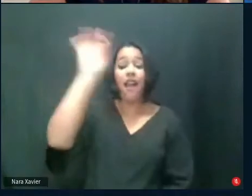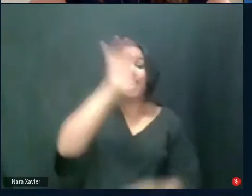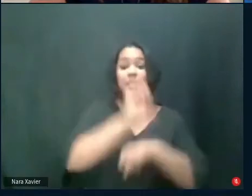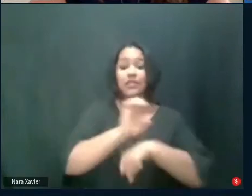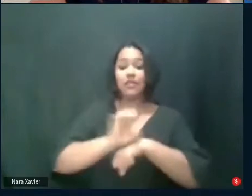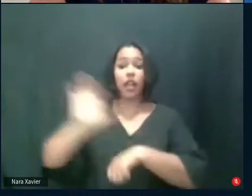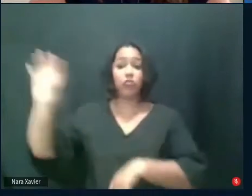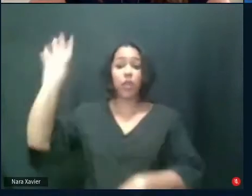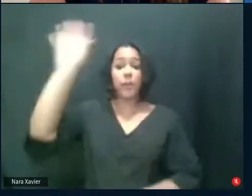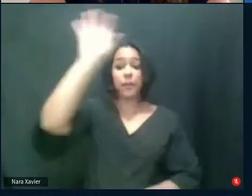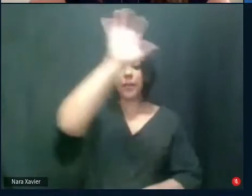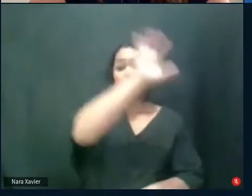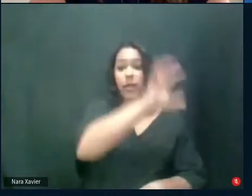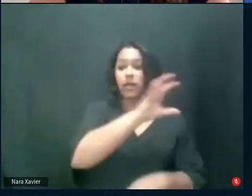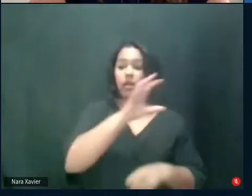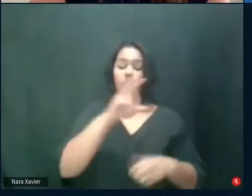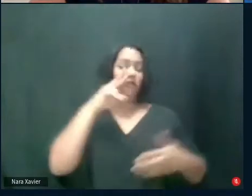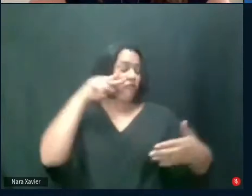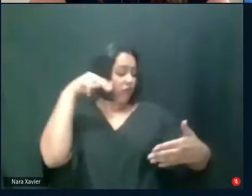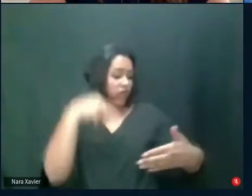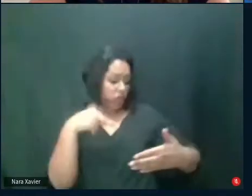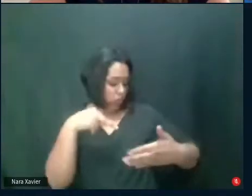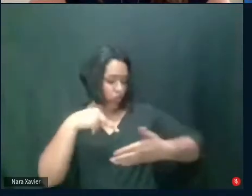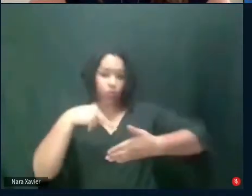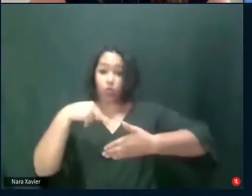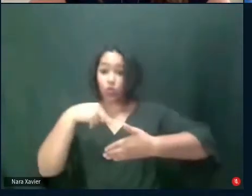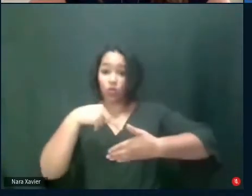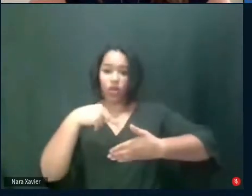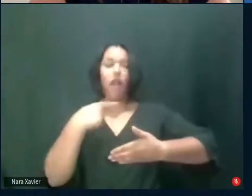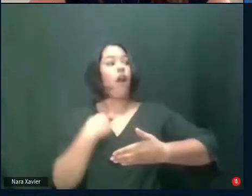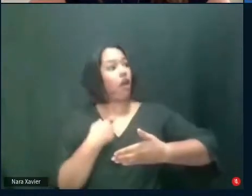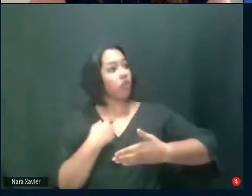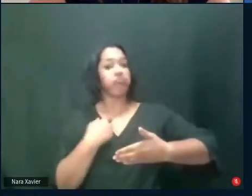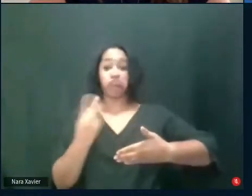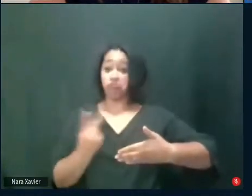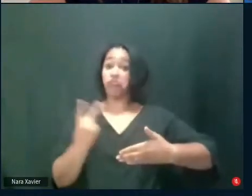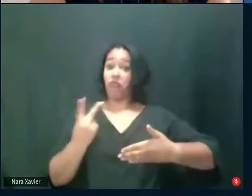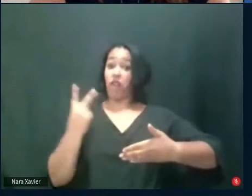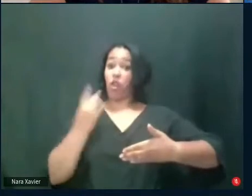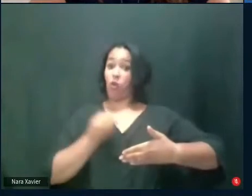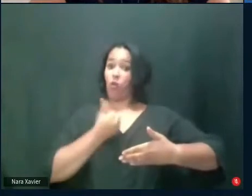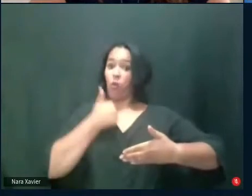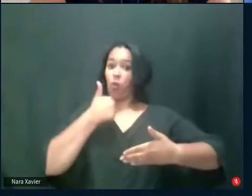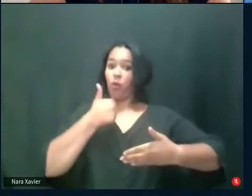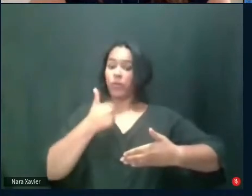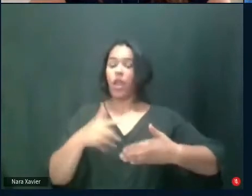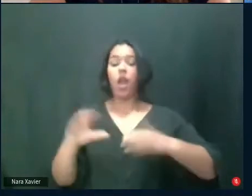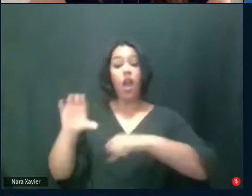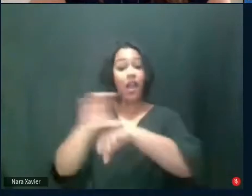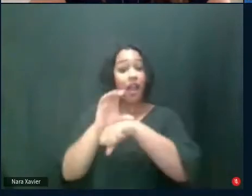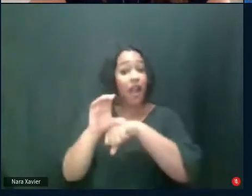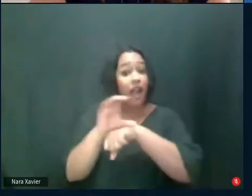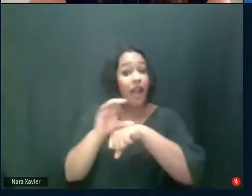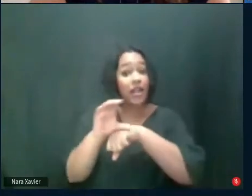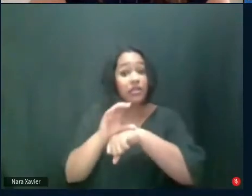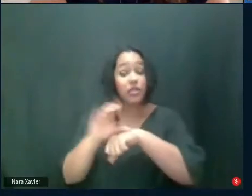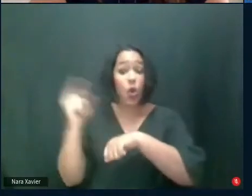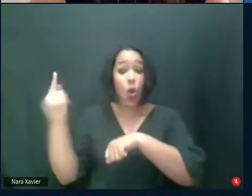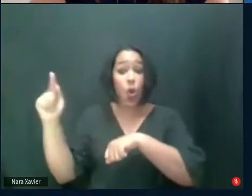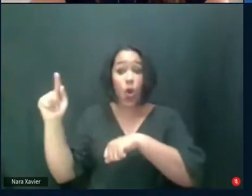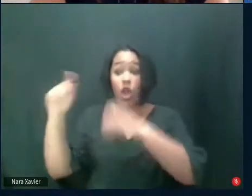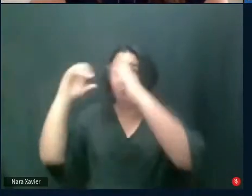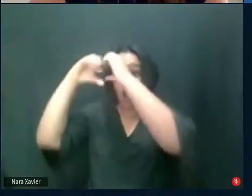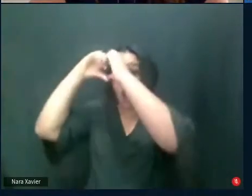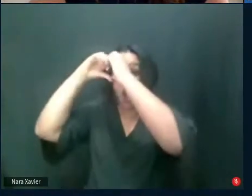achava que aquele centro merecia. O CAES de Goiás é um CAES que eu fico apaixonada. Eu sou